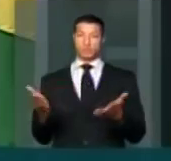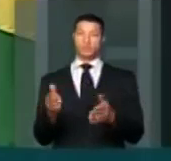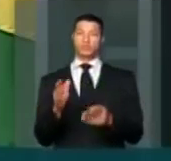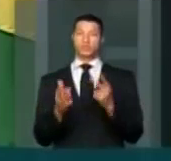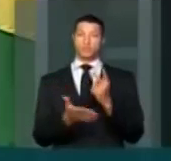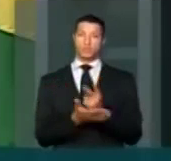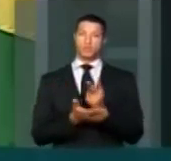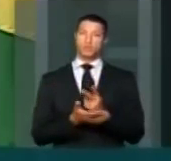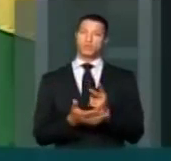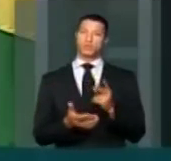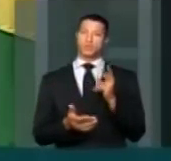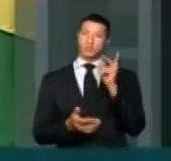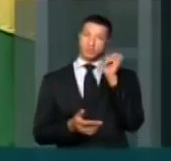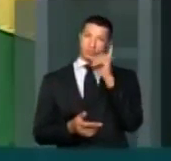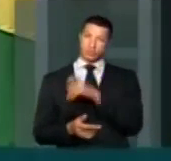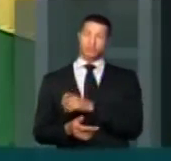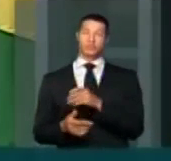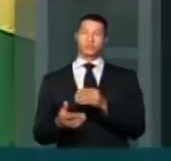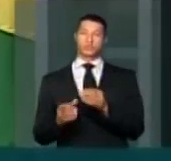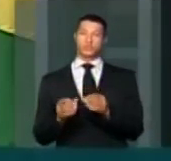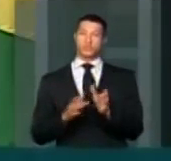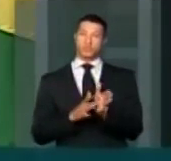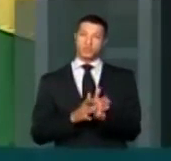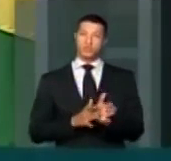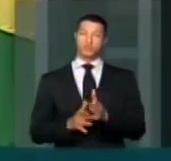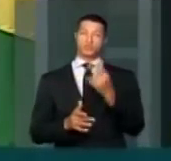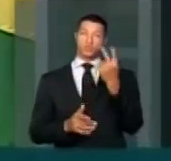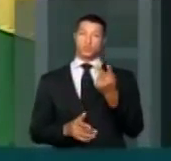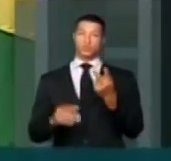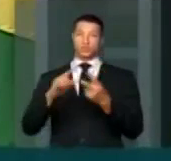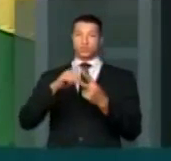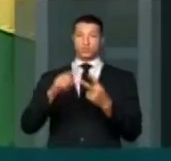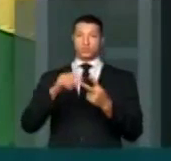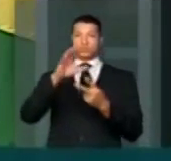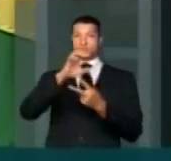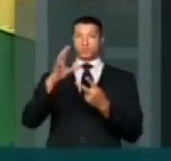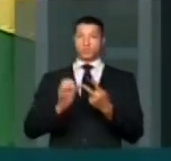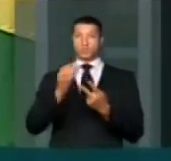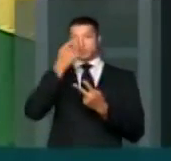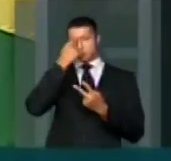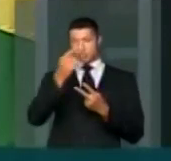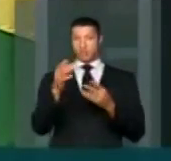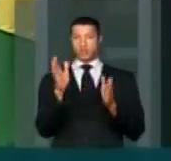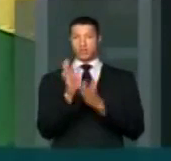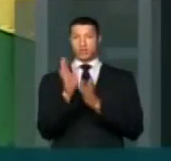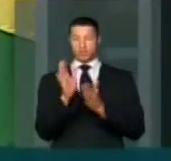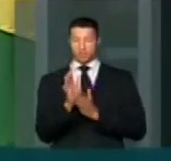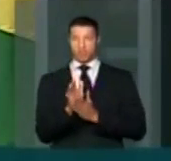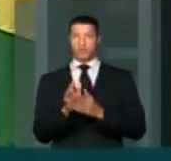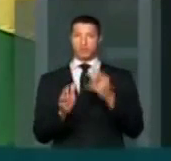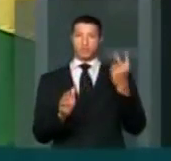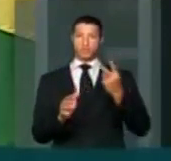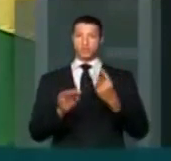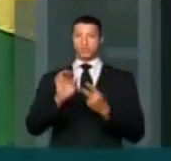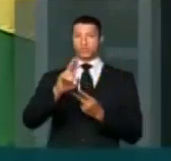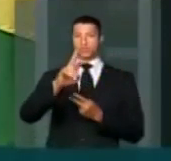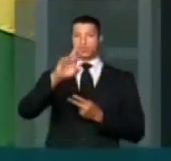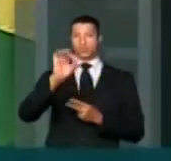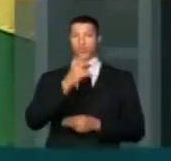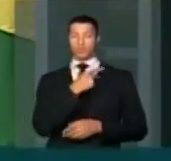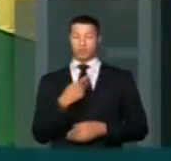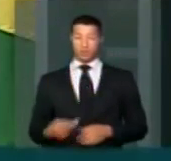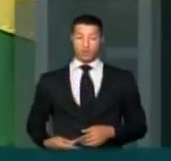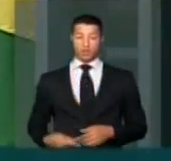que tenham sido apenas tangenciados pelos dois candidatos que confrontaram ideias e propostas no segundo turno da eleição